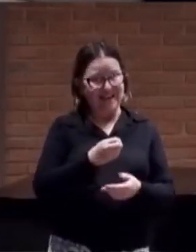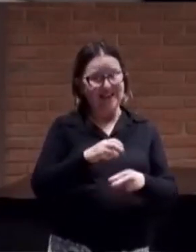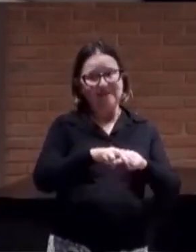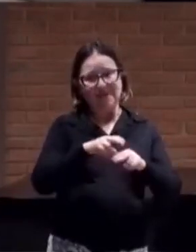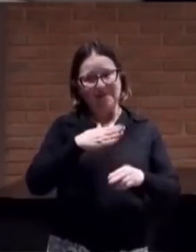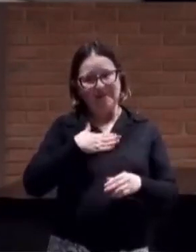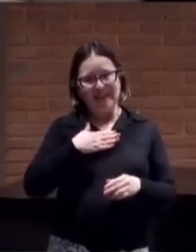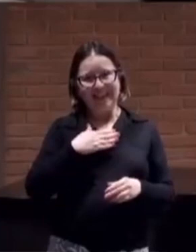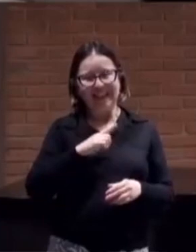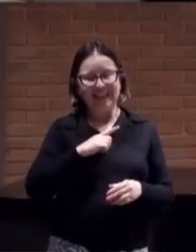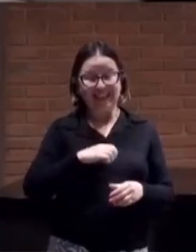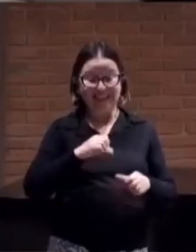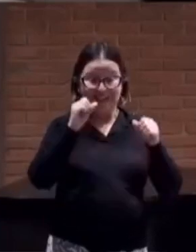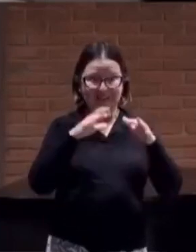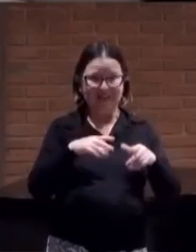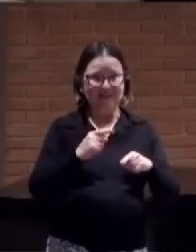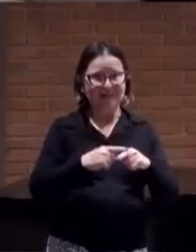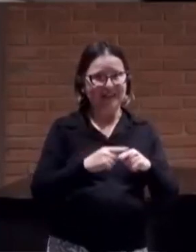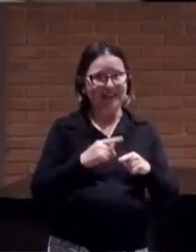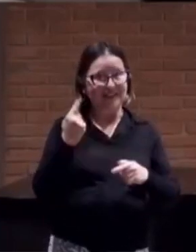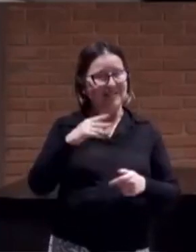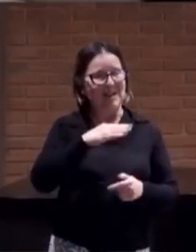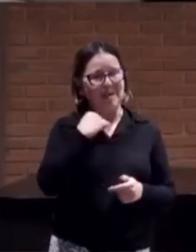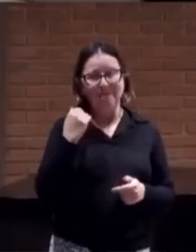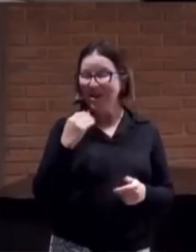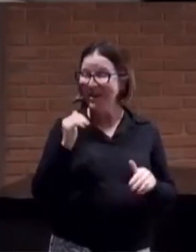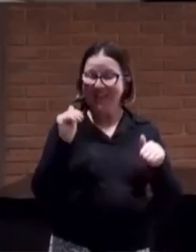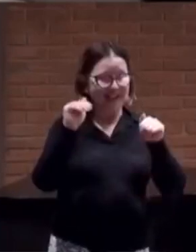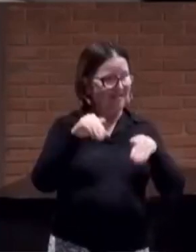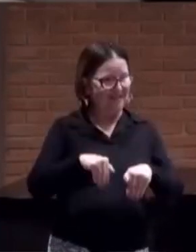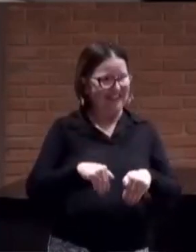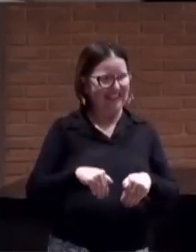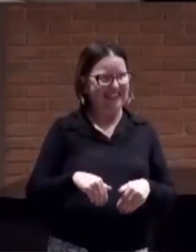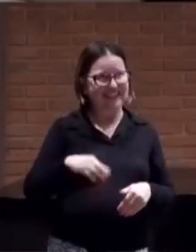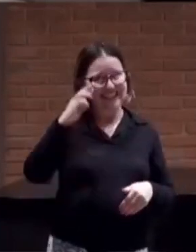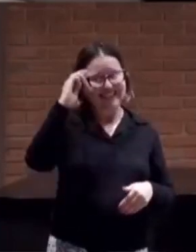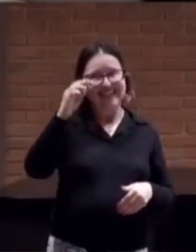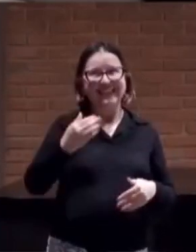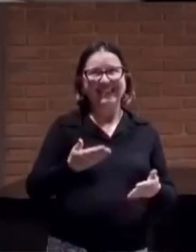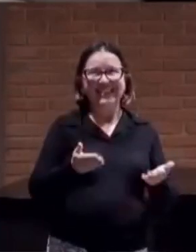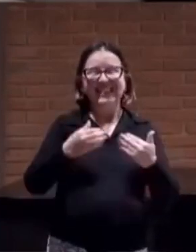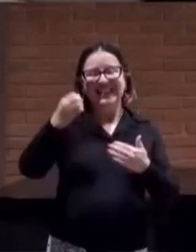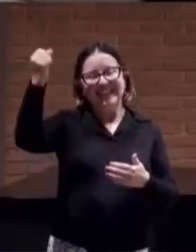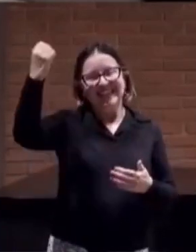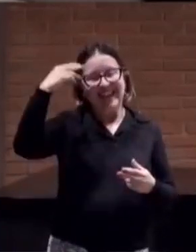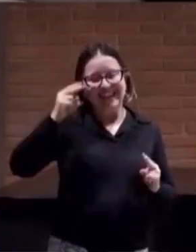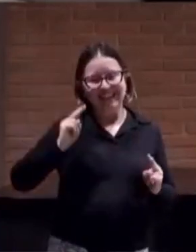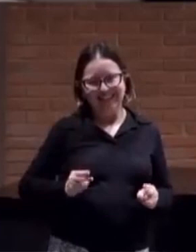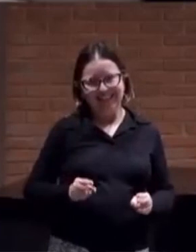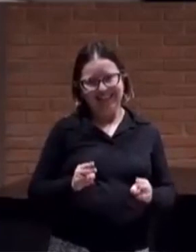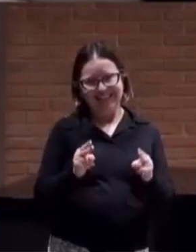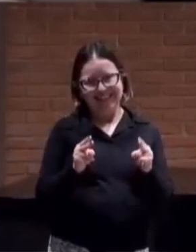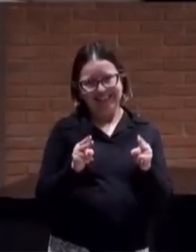porque sua morte não é o fim. Que o Senhor nos dê graça de continuar.